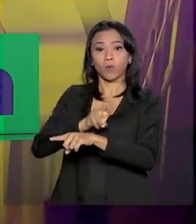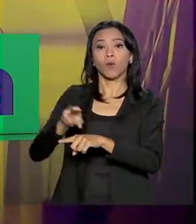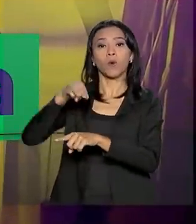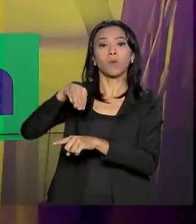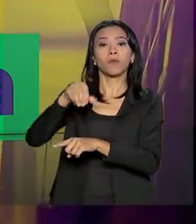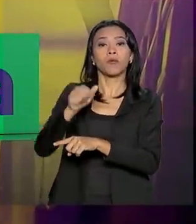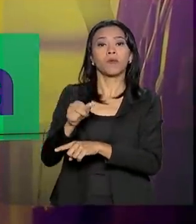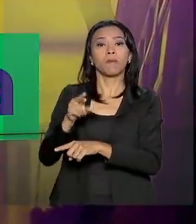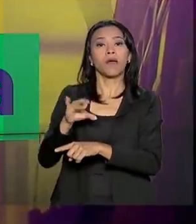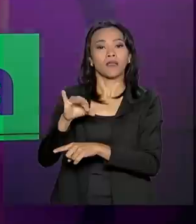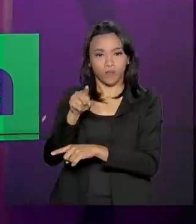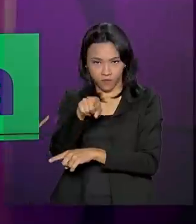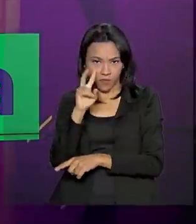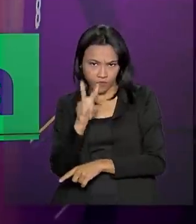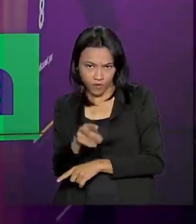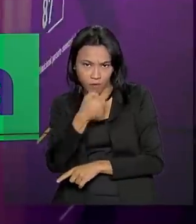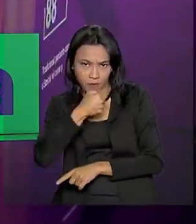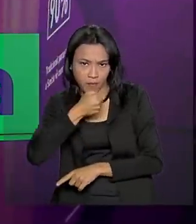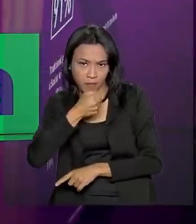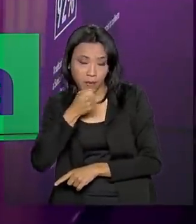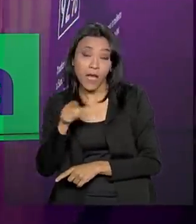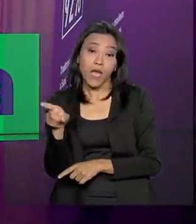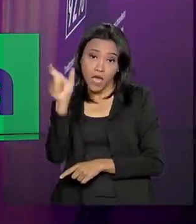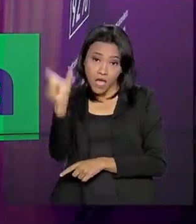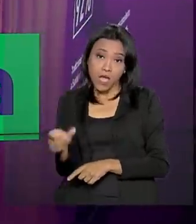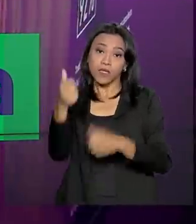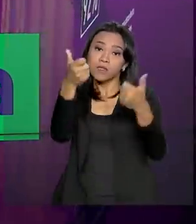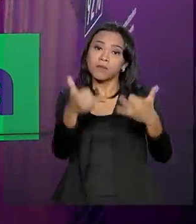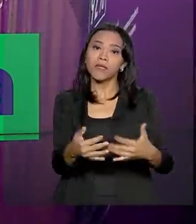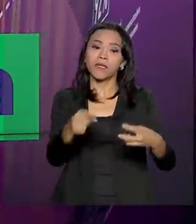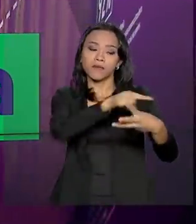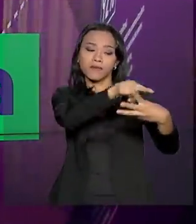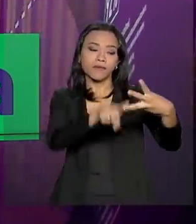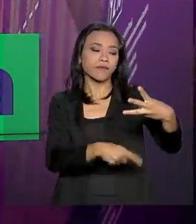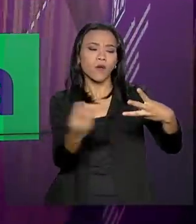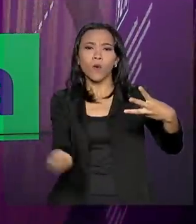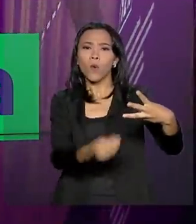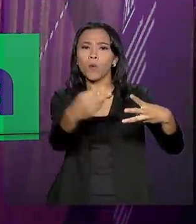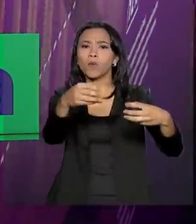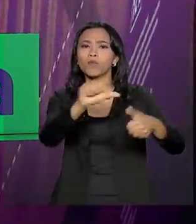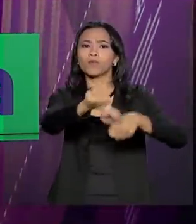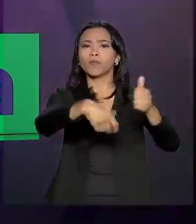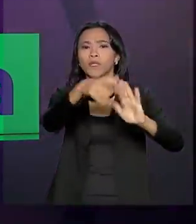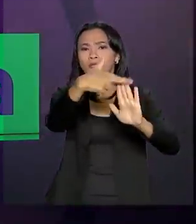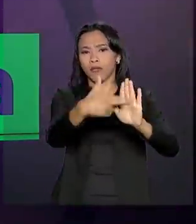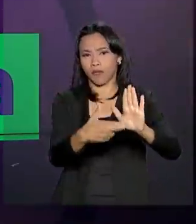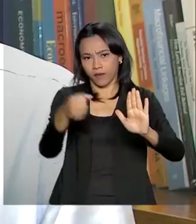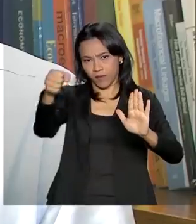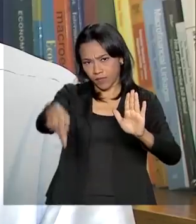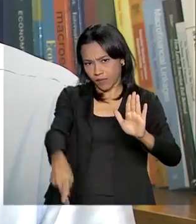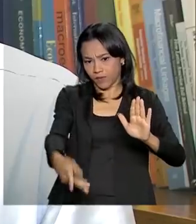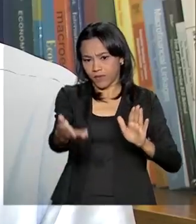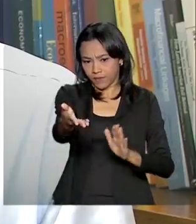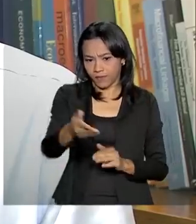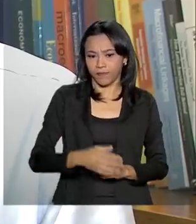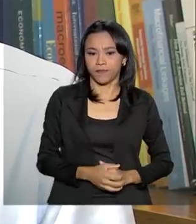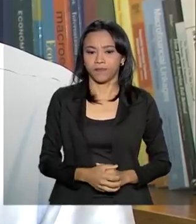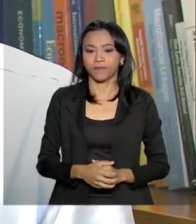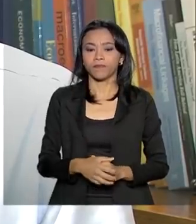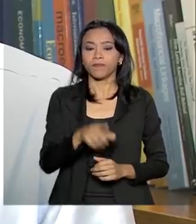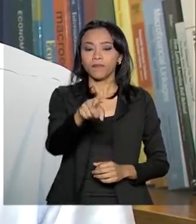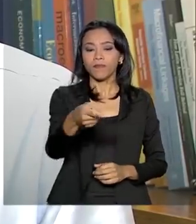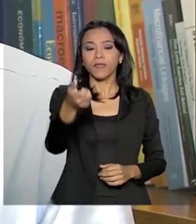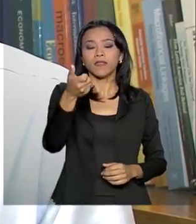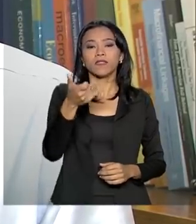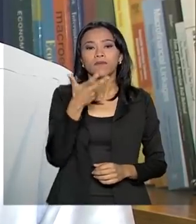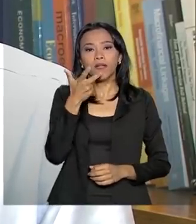que acabamos de ver na reportagem, explica também três motivos para mudar as regras da previdência. A primeira